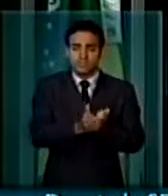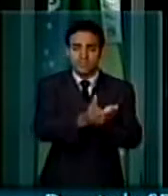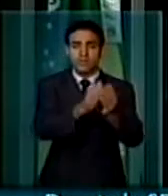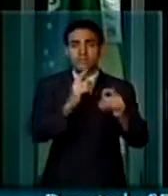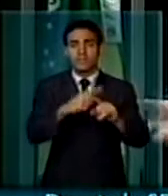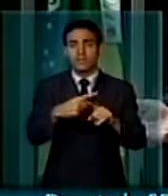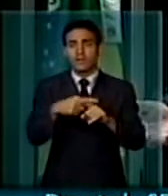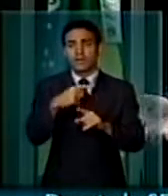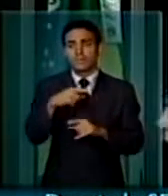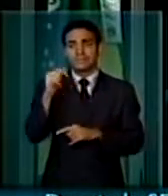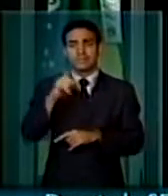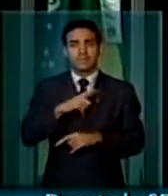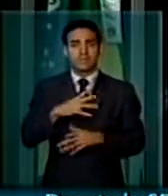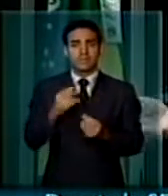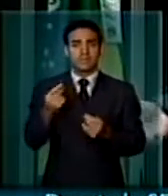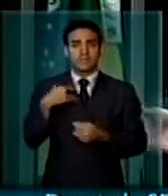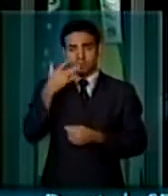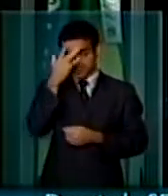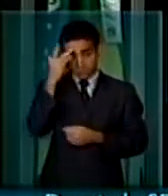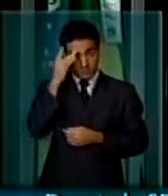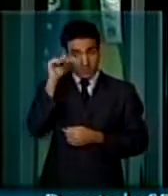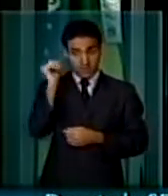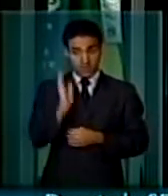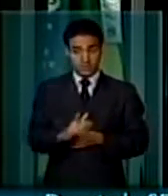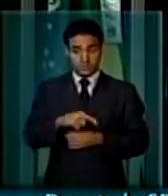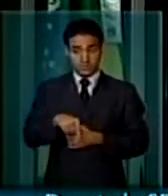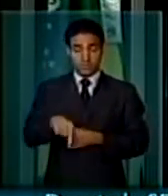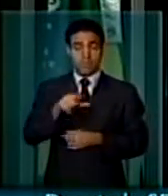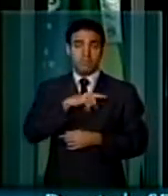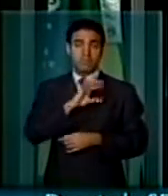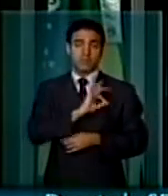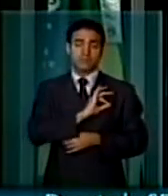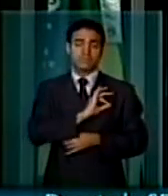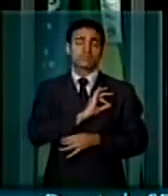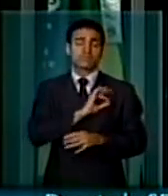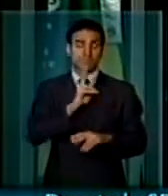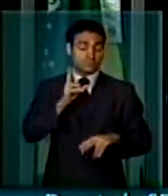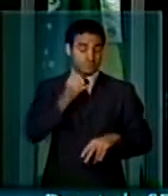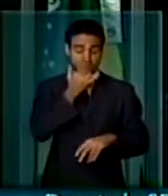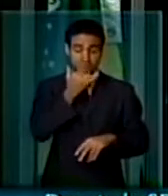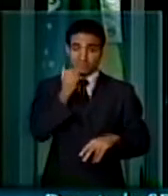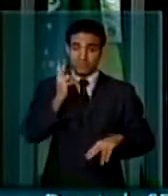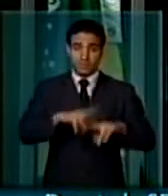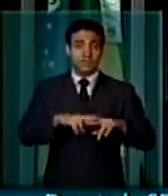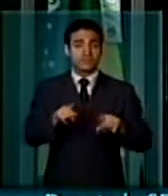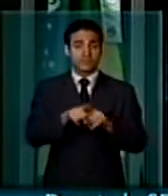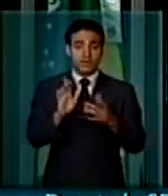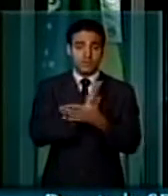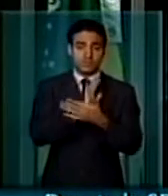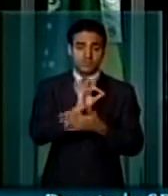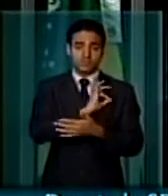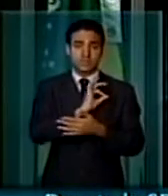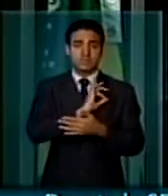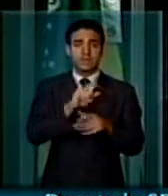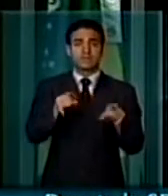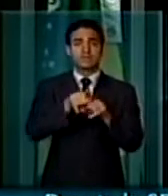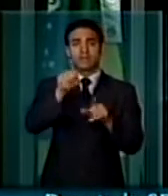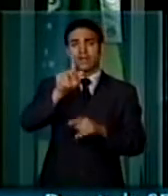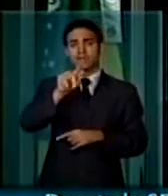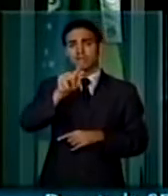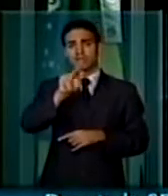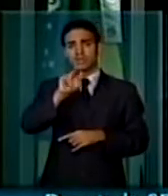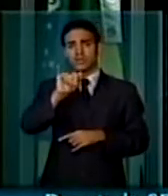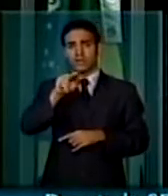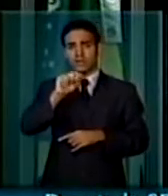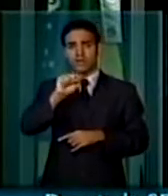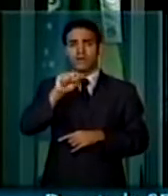presos, e que nesta embarcação estavam vários policiais da Guiana Francesa. E ali foi um